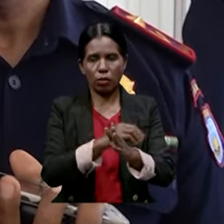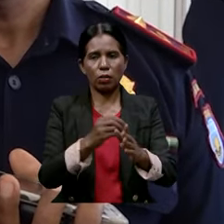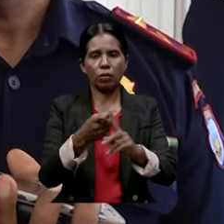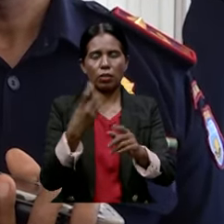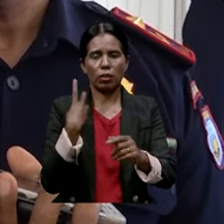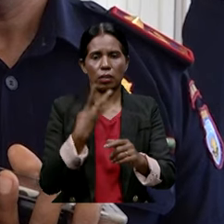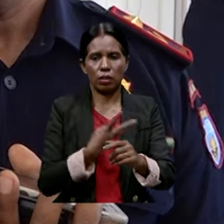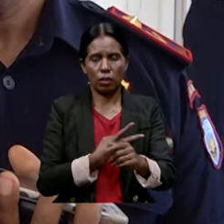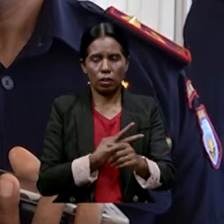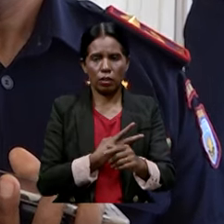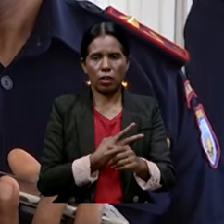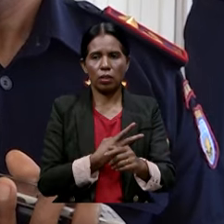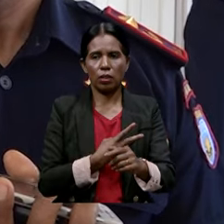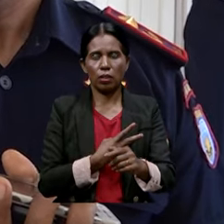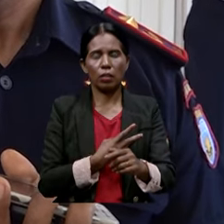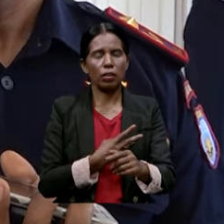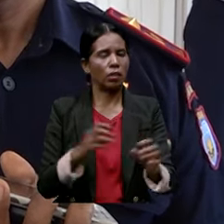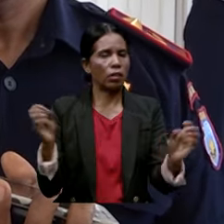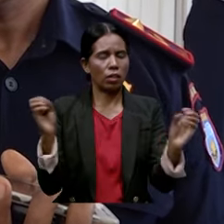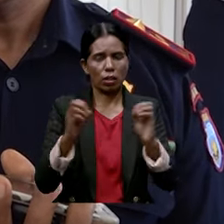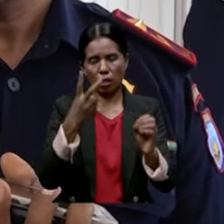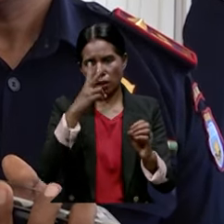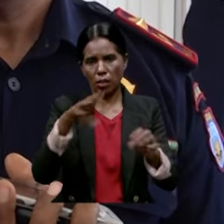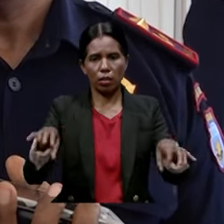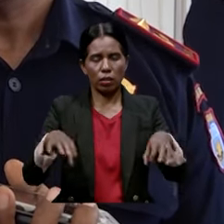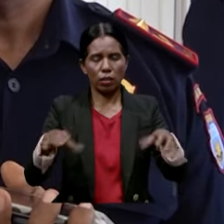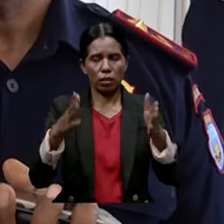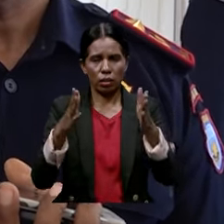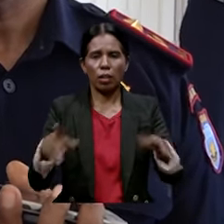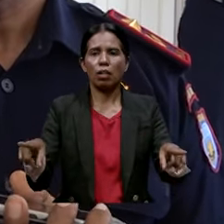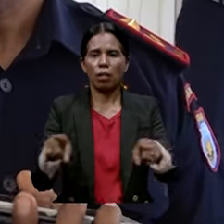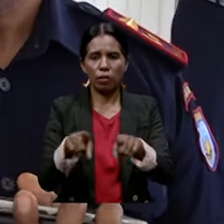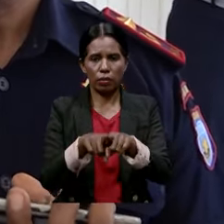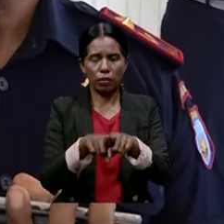ita hare menos de recursos humanos sai nessa